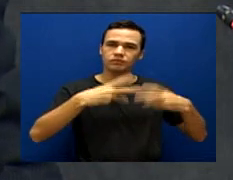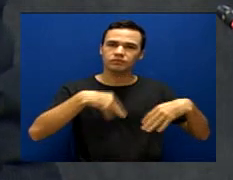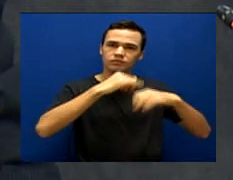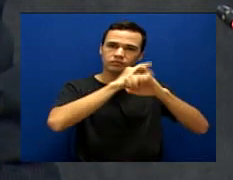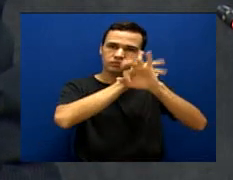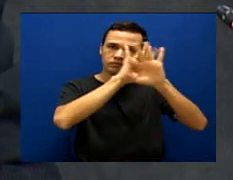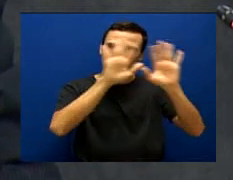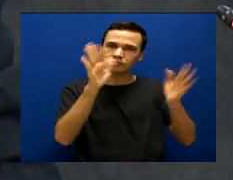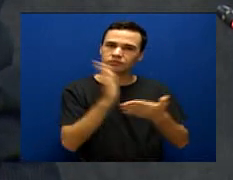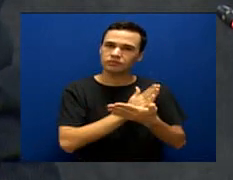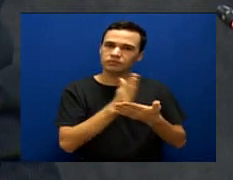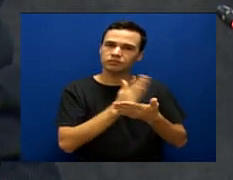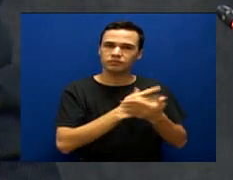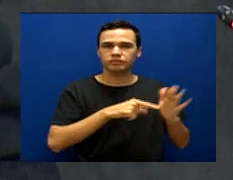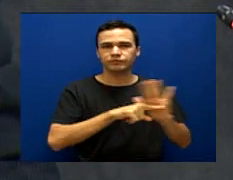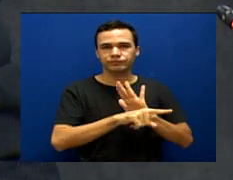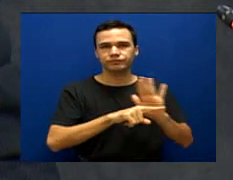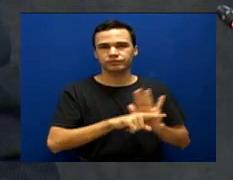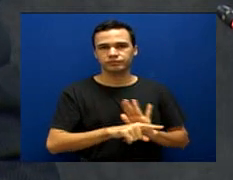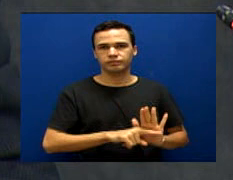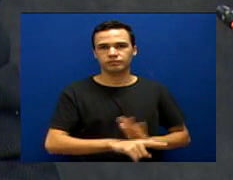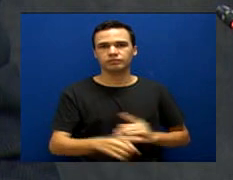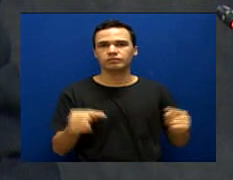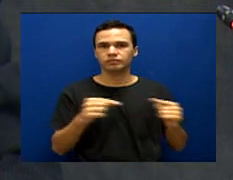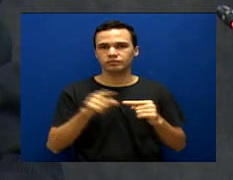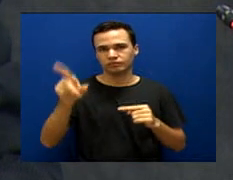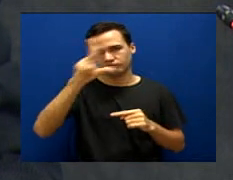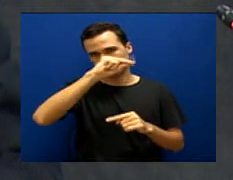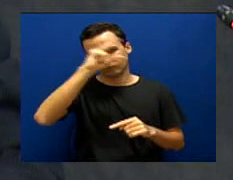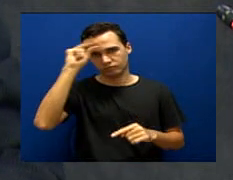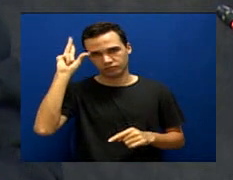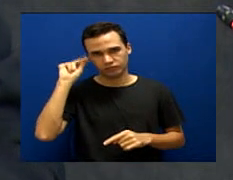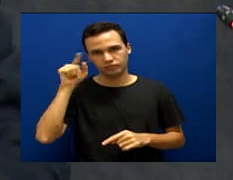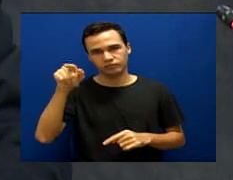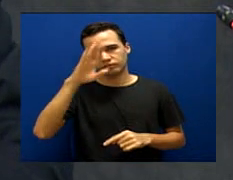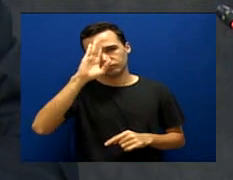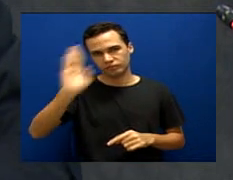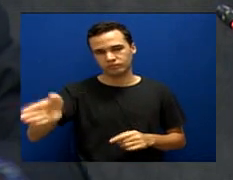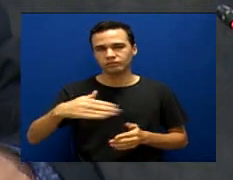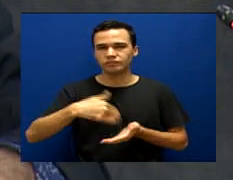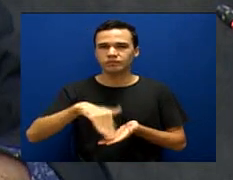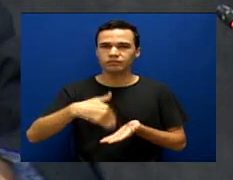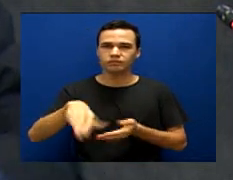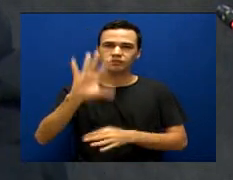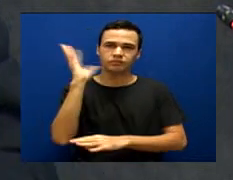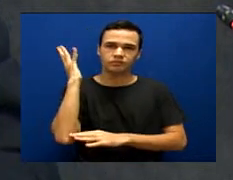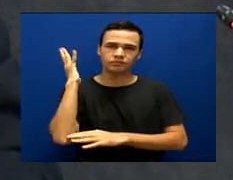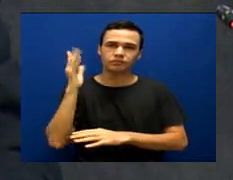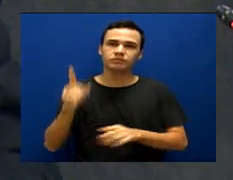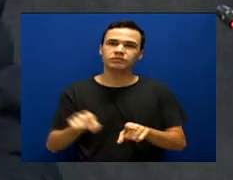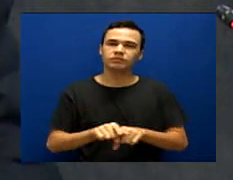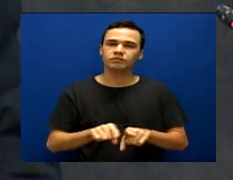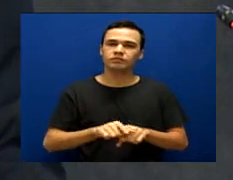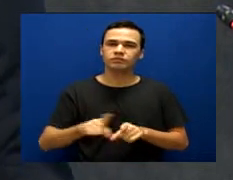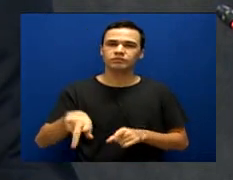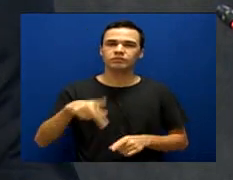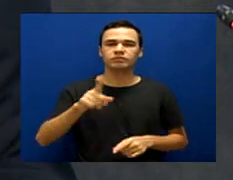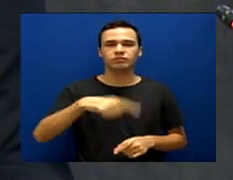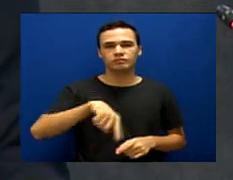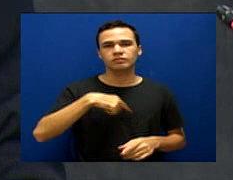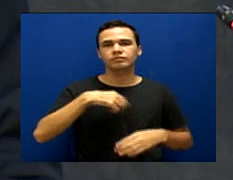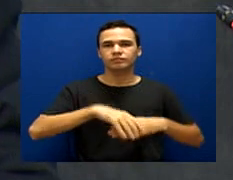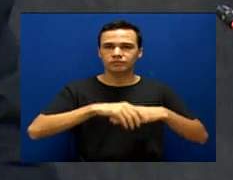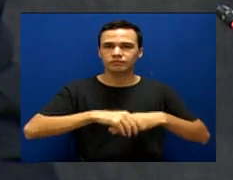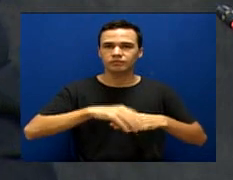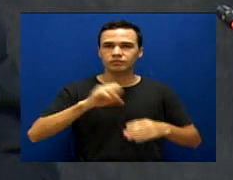os questionamentos que devem ser feitos ligados aí à Prefeitura Municipal de Sorocaba, em especial à Secretaria do Meio Ambiente. Na sua pessoa, cumprimento todo o pessoal da